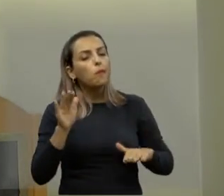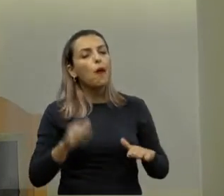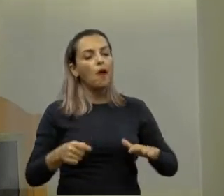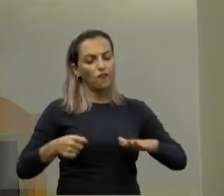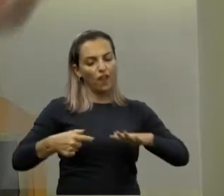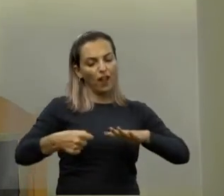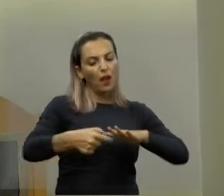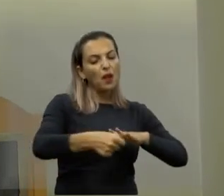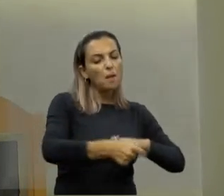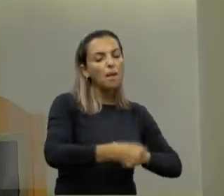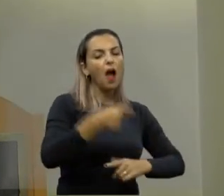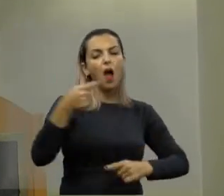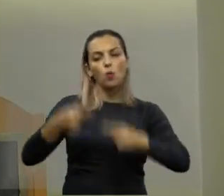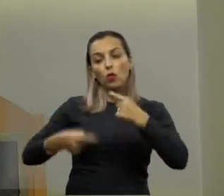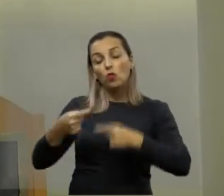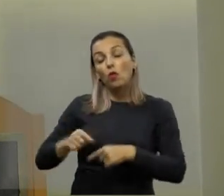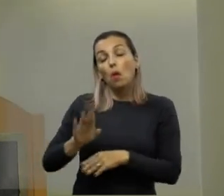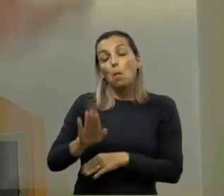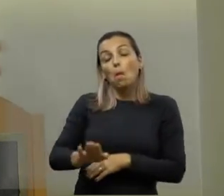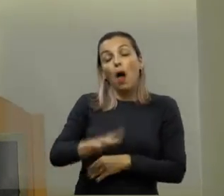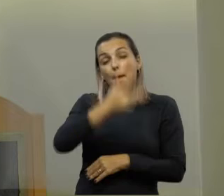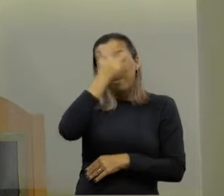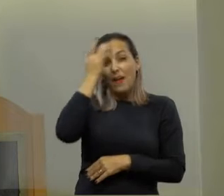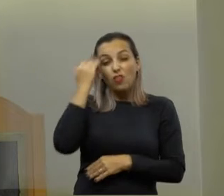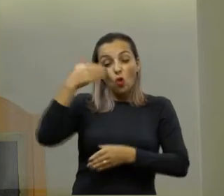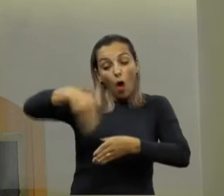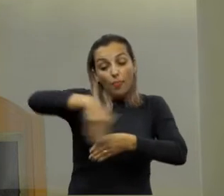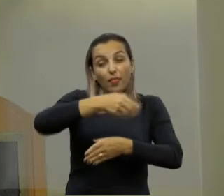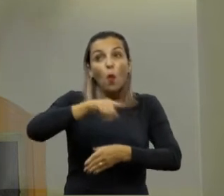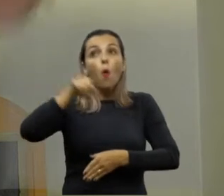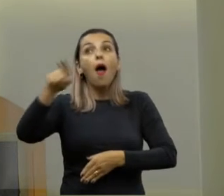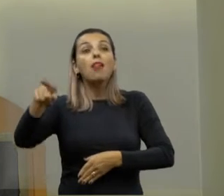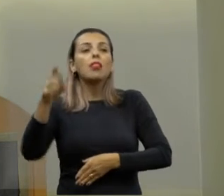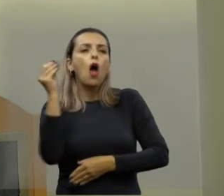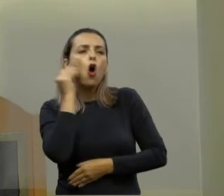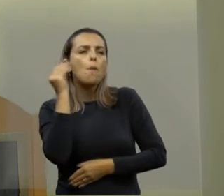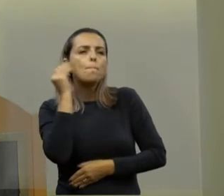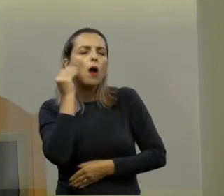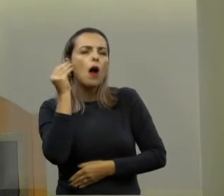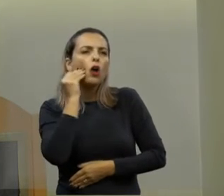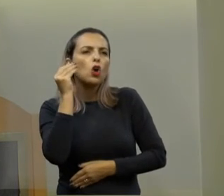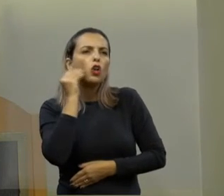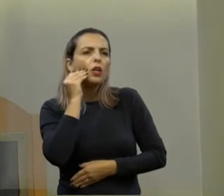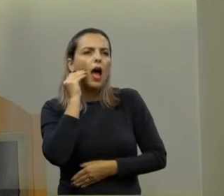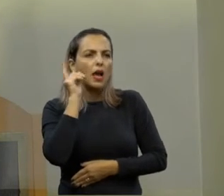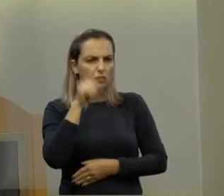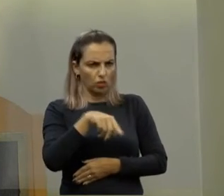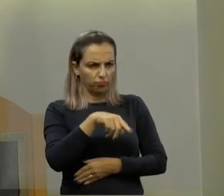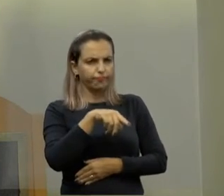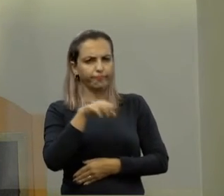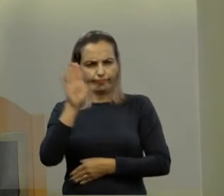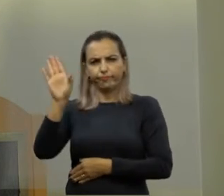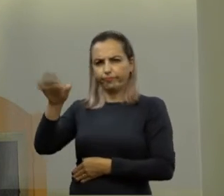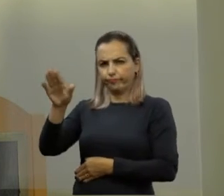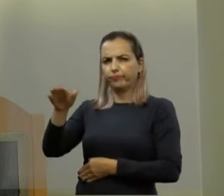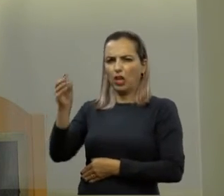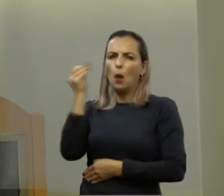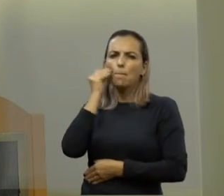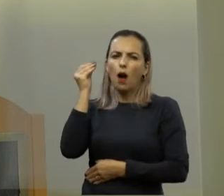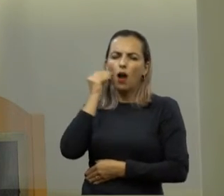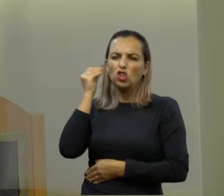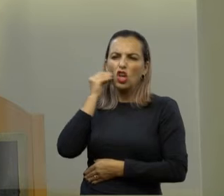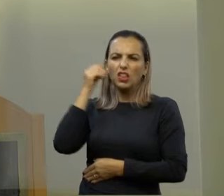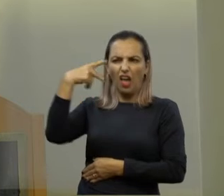fake.new a gente discute mas tem gente lá fora usou Porto lista viu o presidente tem